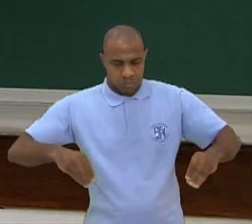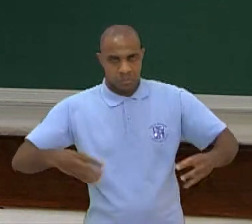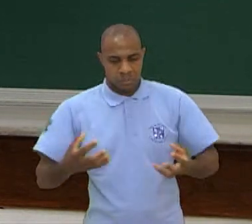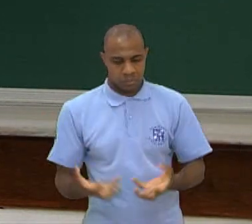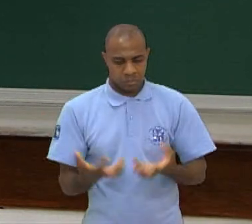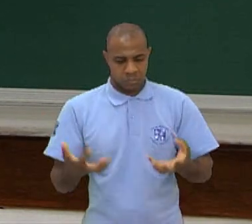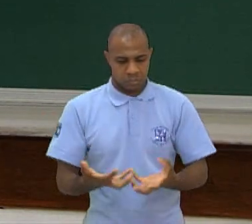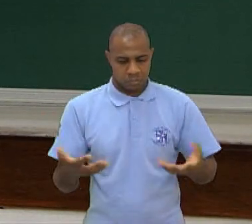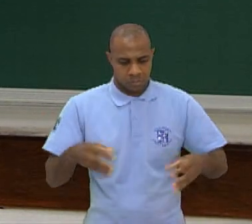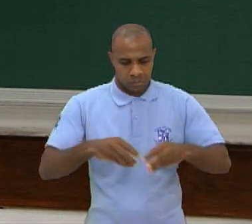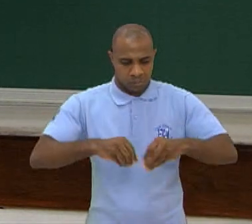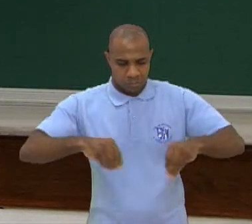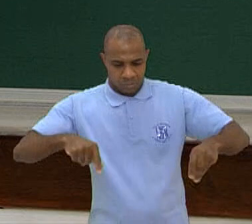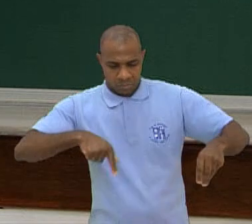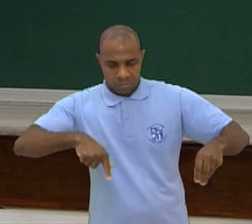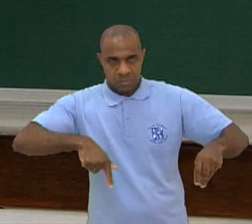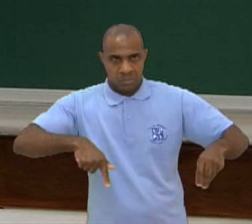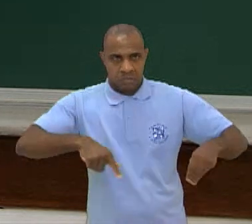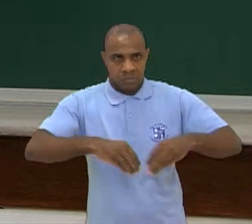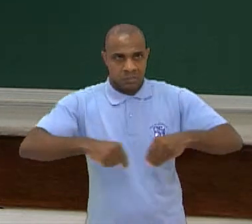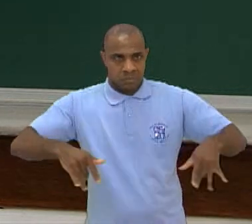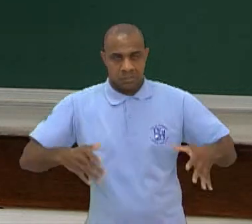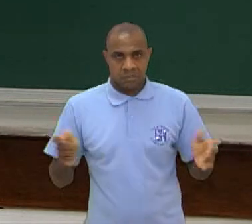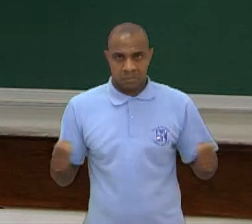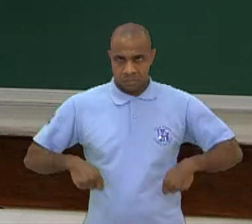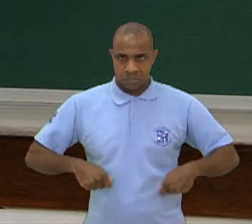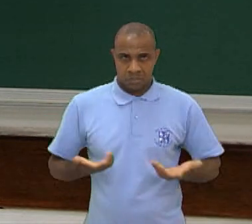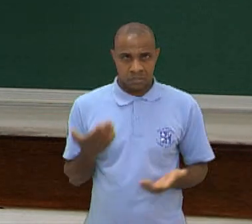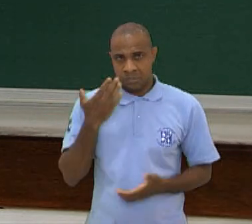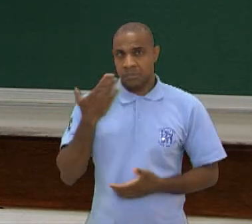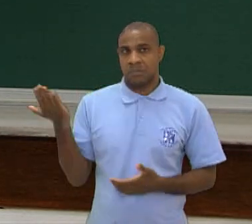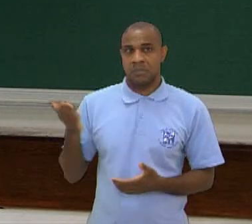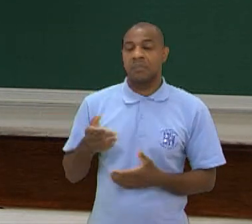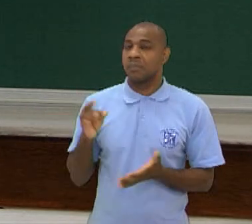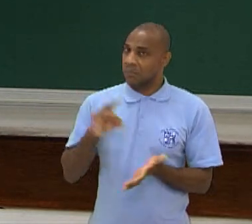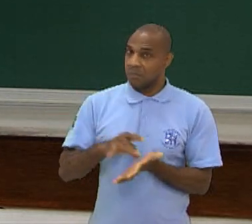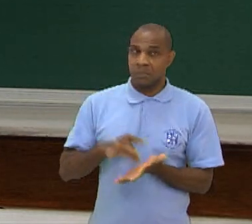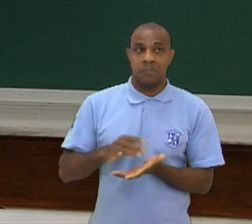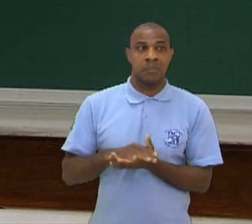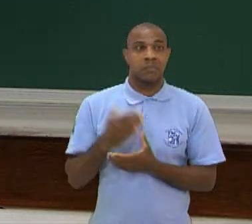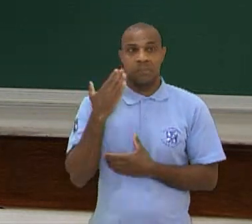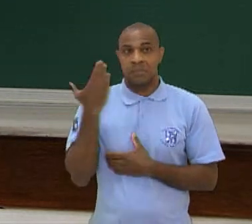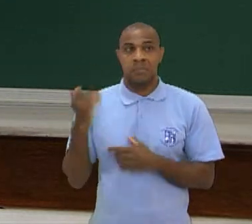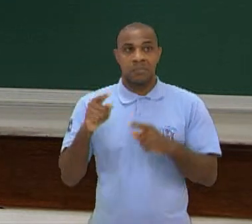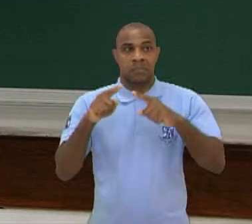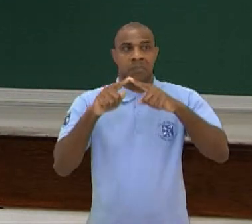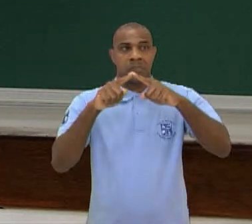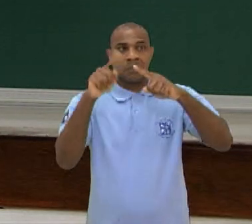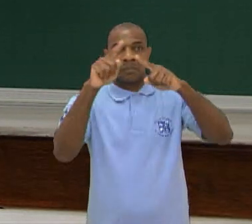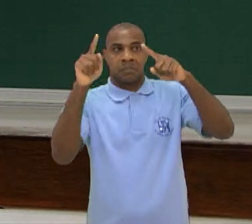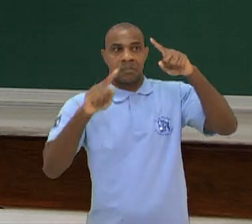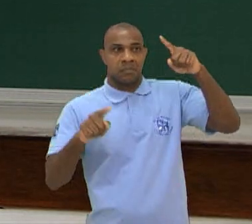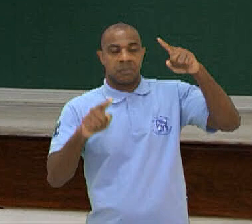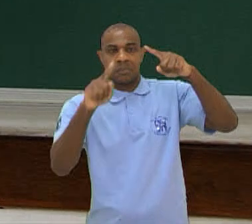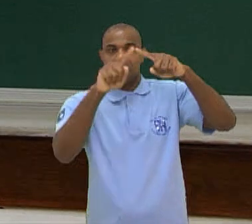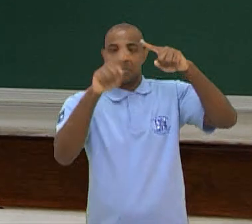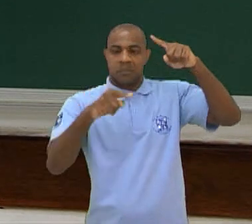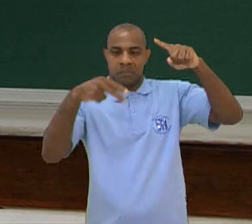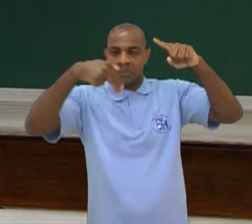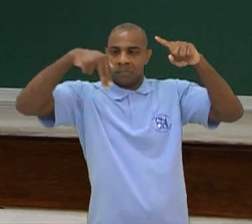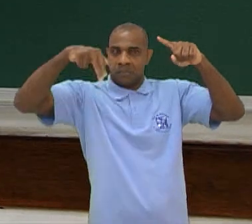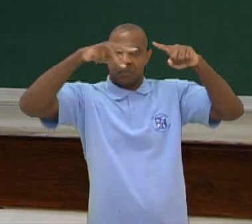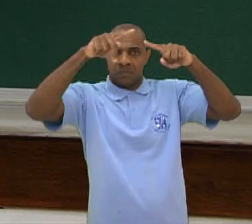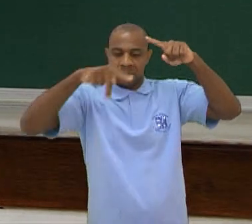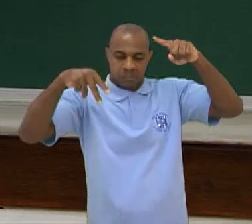solo? Parece uma coisa meio bizarra, uma coisa meio estranha, mas é verdade, gente. Por quê? Porque através dos raios ele consegue pegar esse nitrogênio